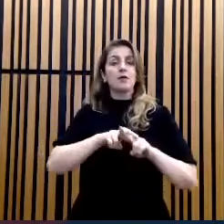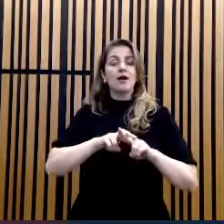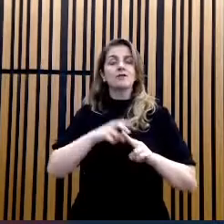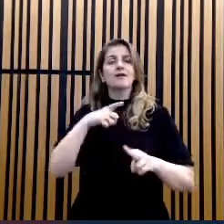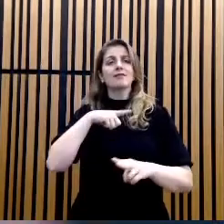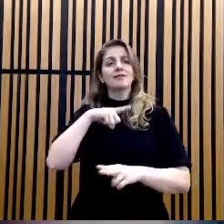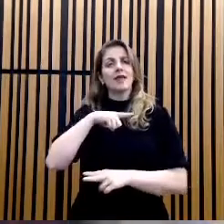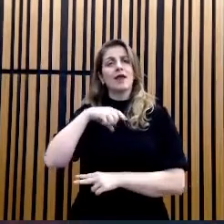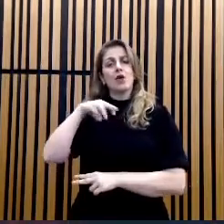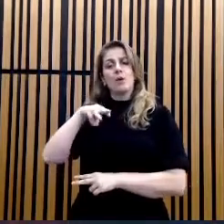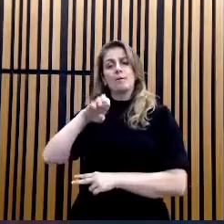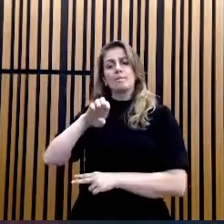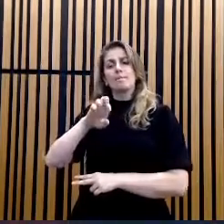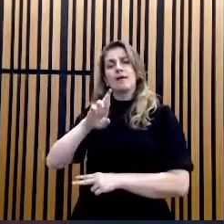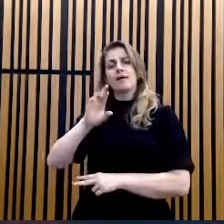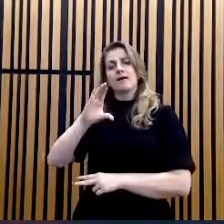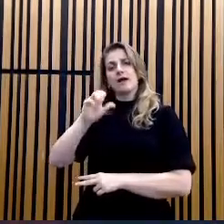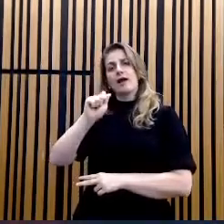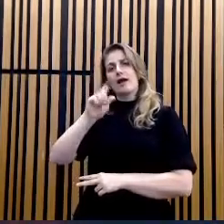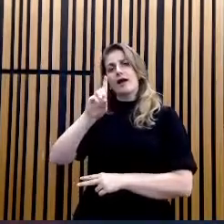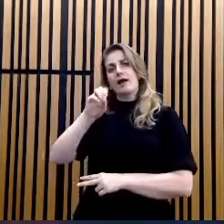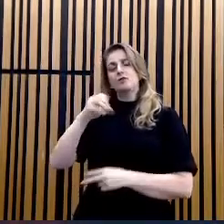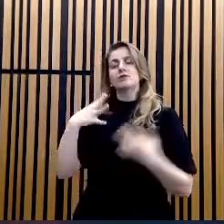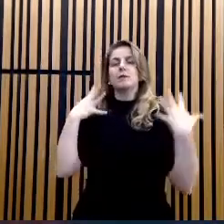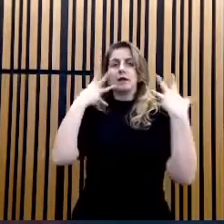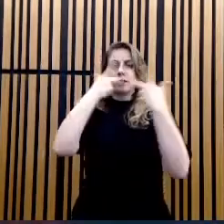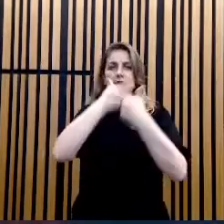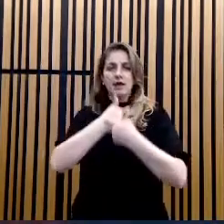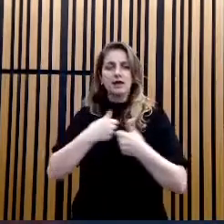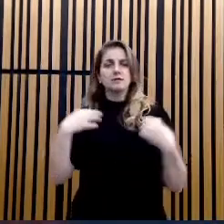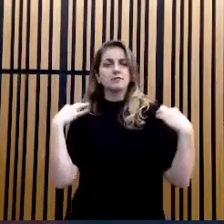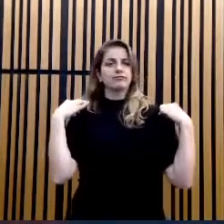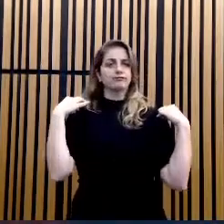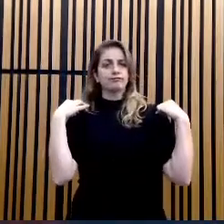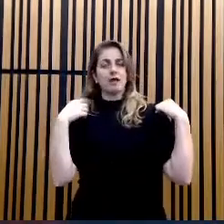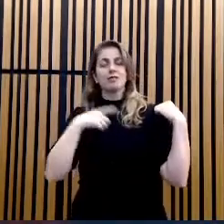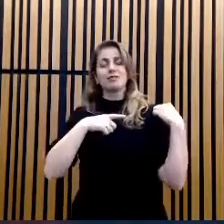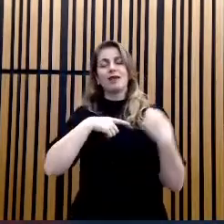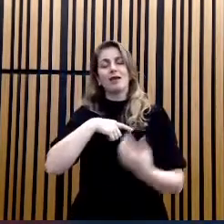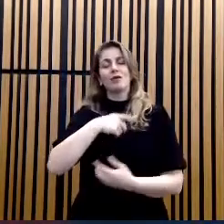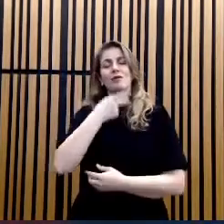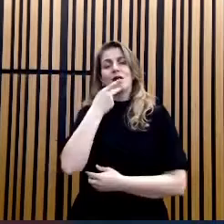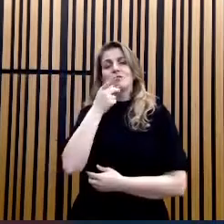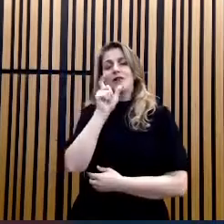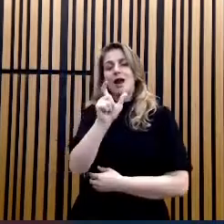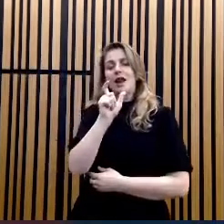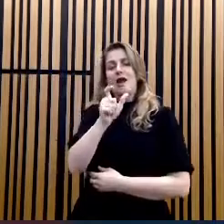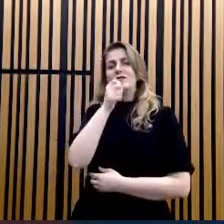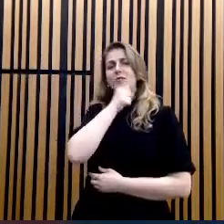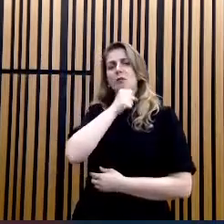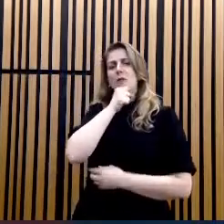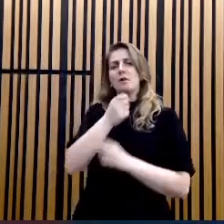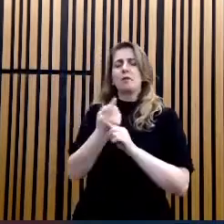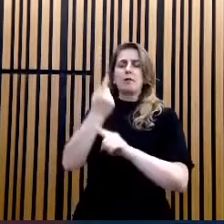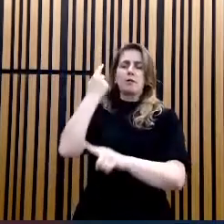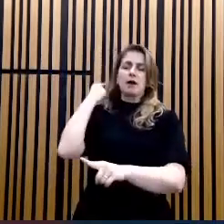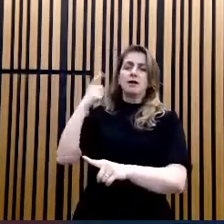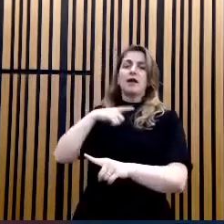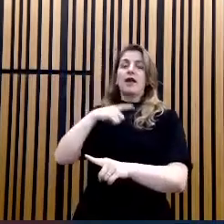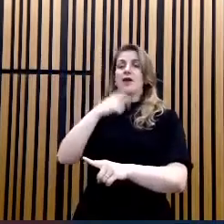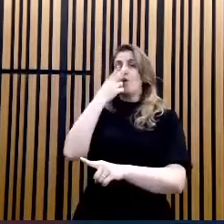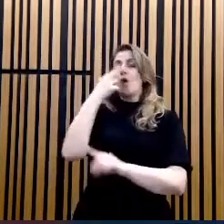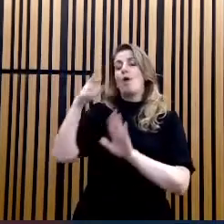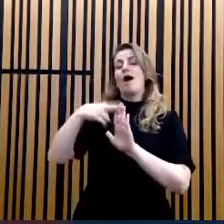tem um termo que me incomoda profundamente também, e que é um termo muito antigo e que rege todas as marcas de beleza do